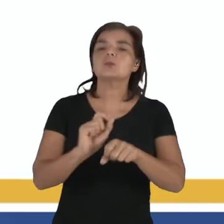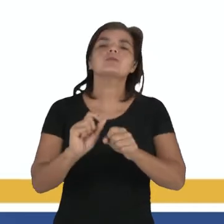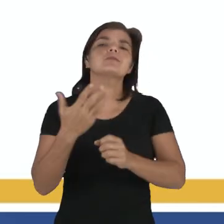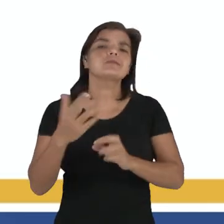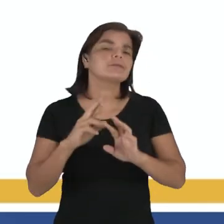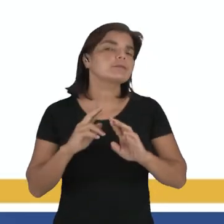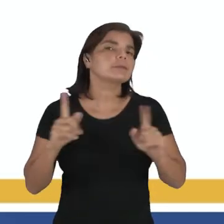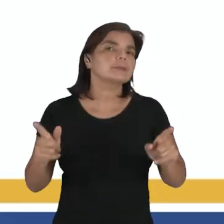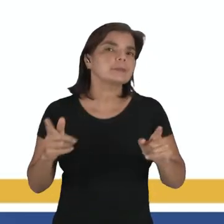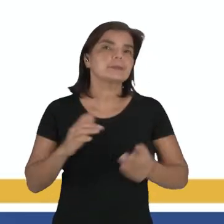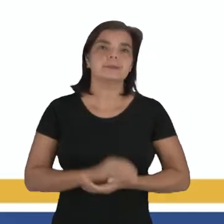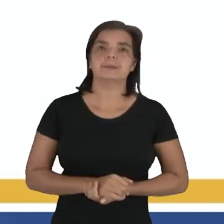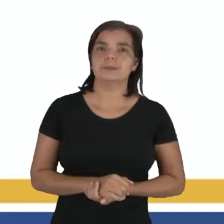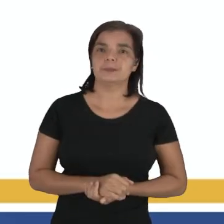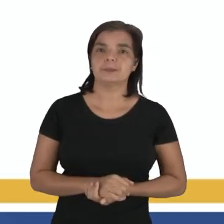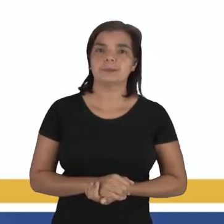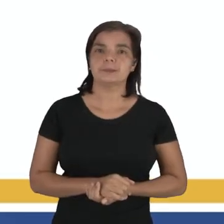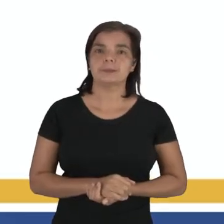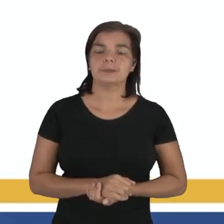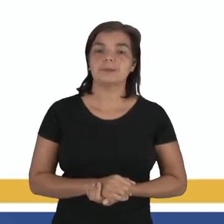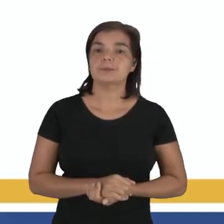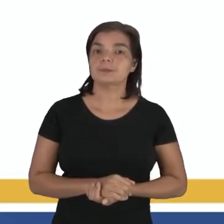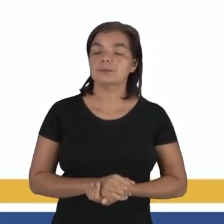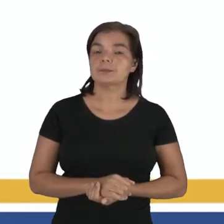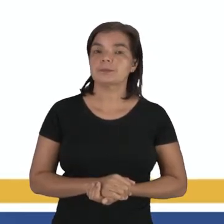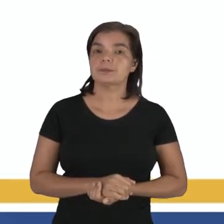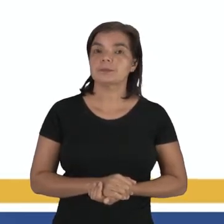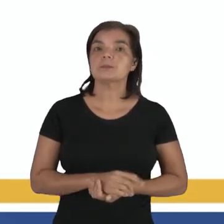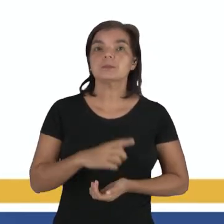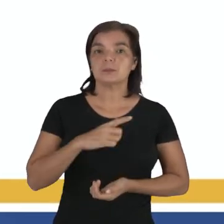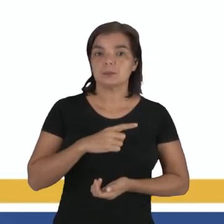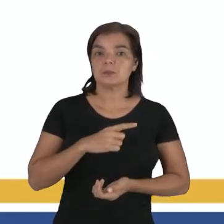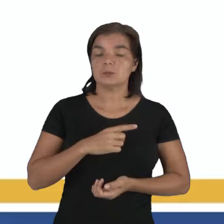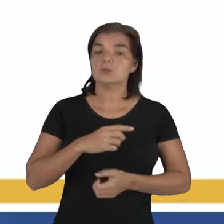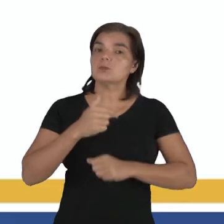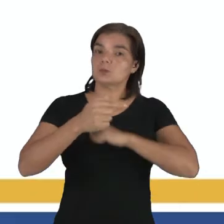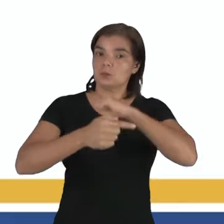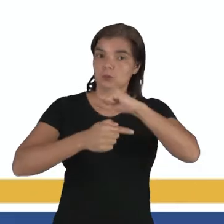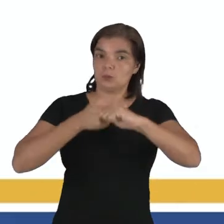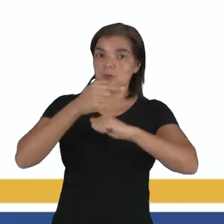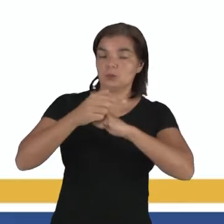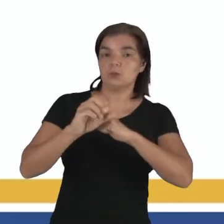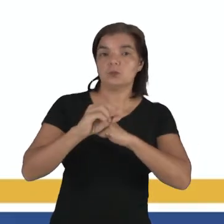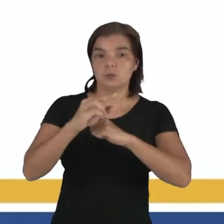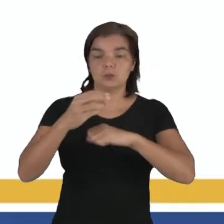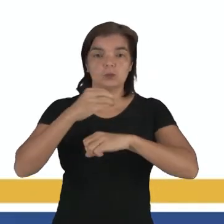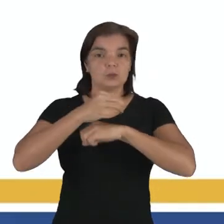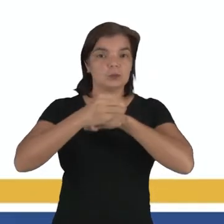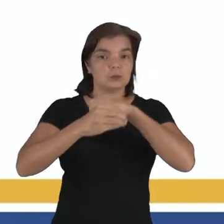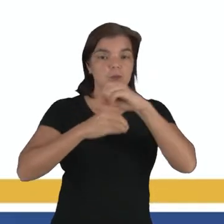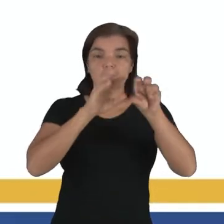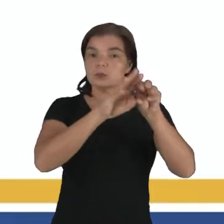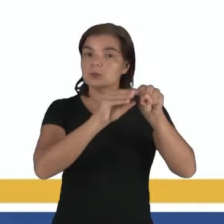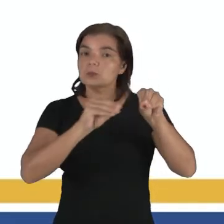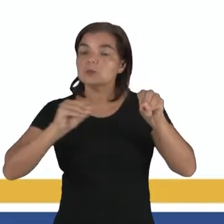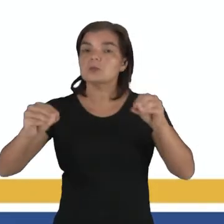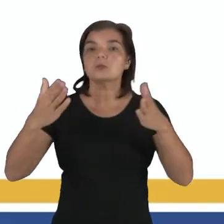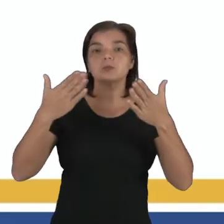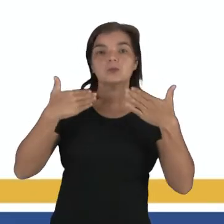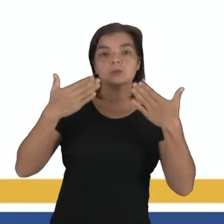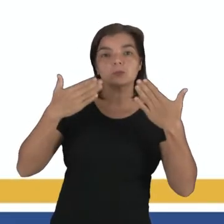que vai ter de diferente nele, ou nesse sólido metálico? É que além de um átomo ou uma molécula transmitir